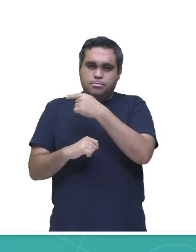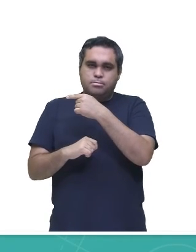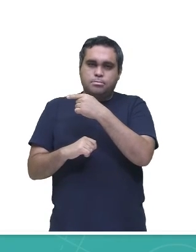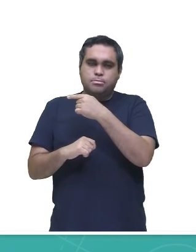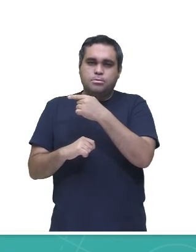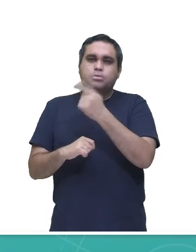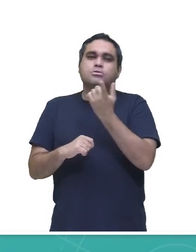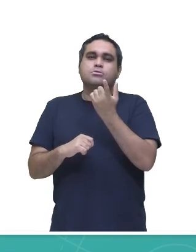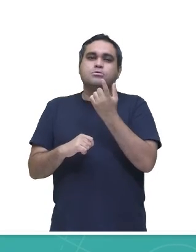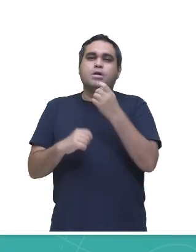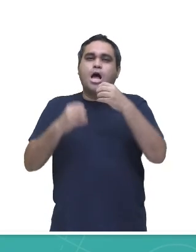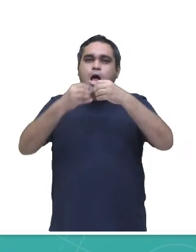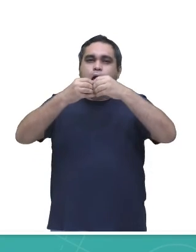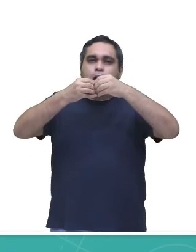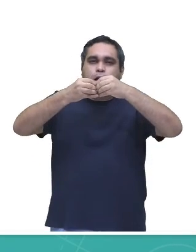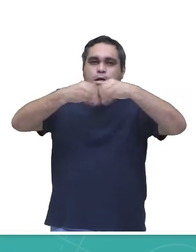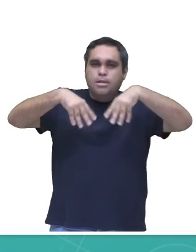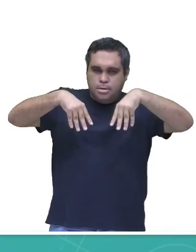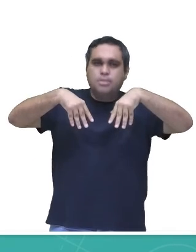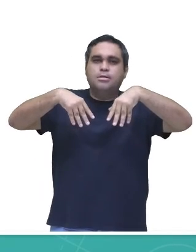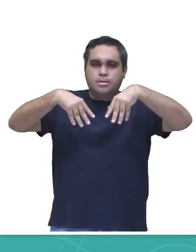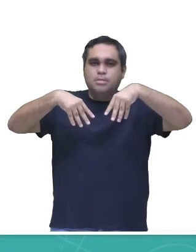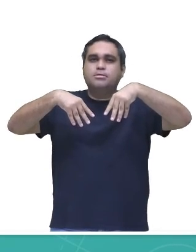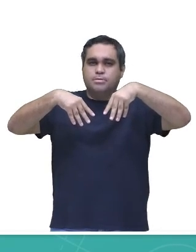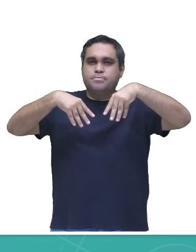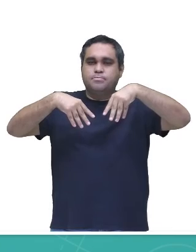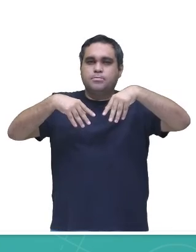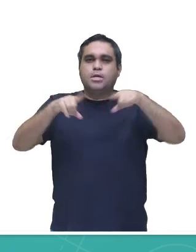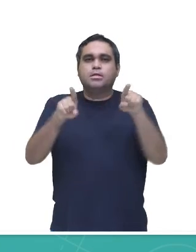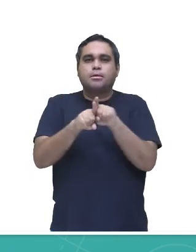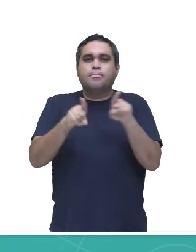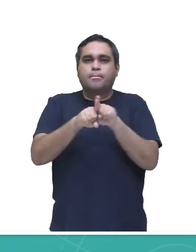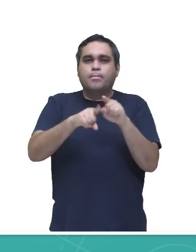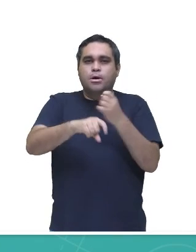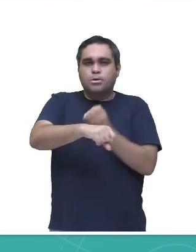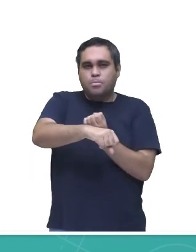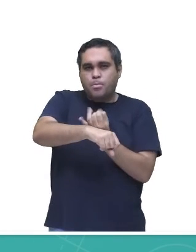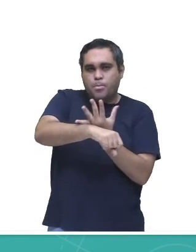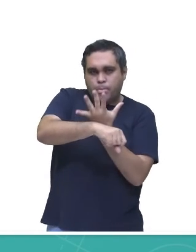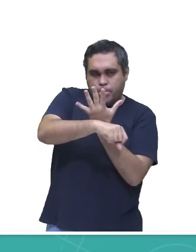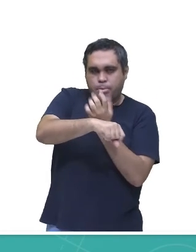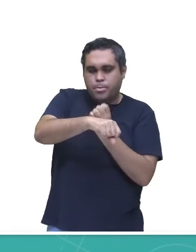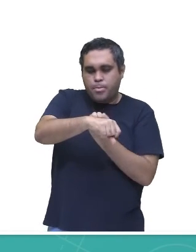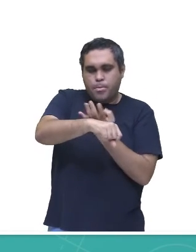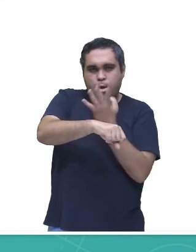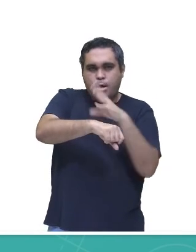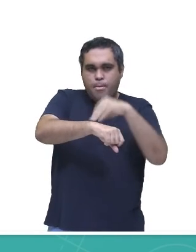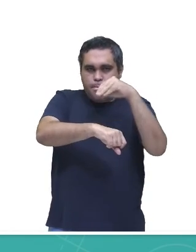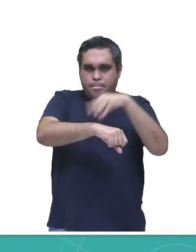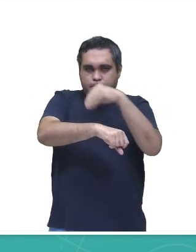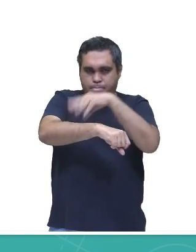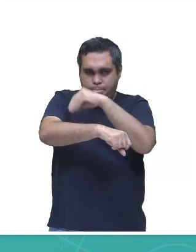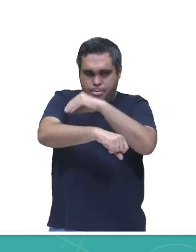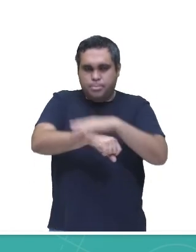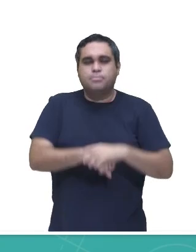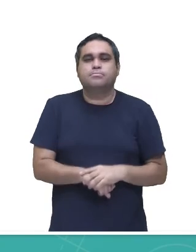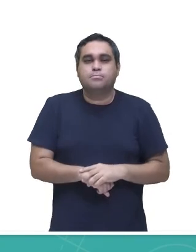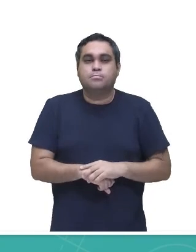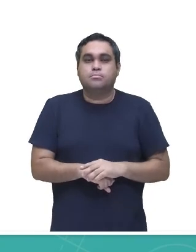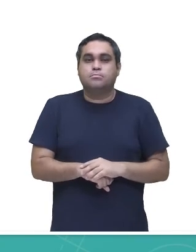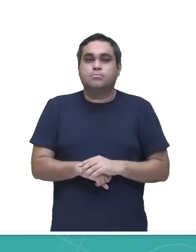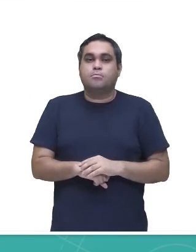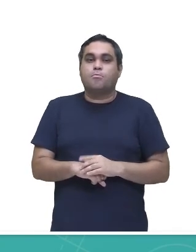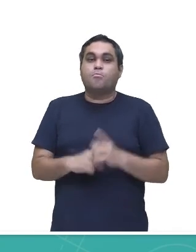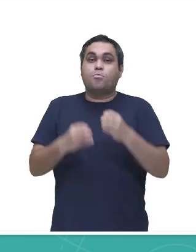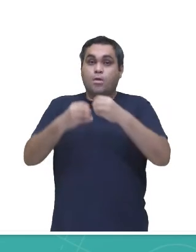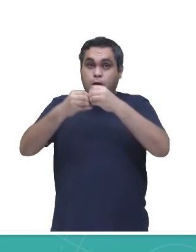os capilares, né, os folículos onde vão sair os pelos, por exemplo, e as glândulas sebáceas. Tá bom?